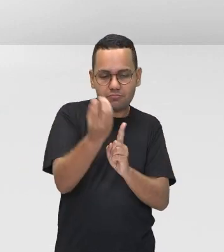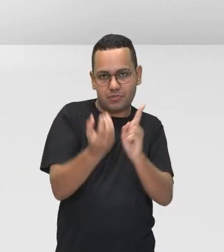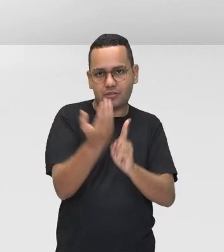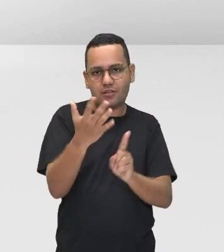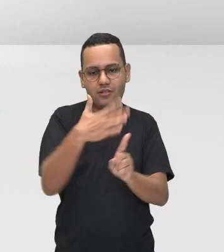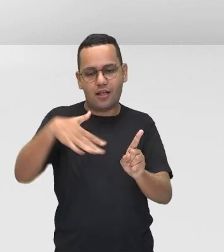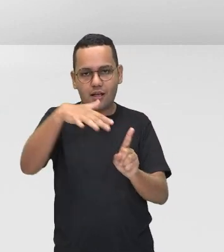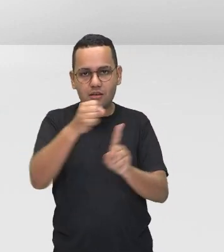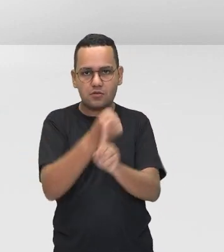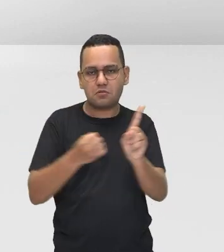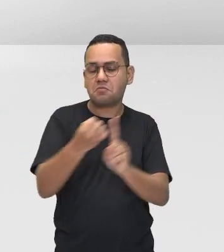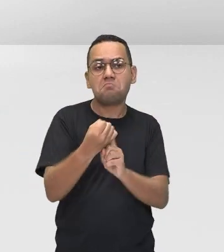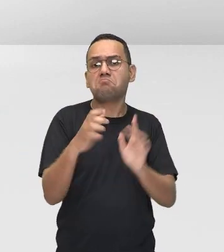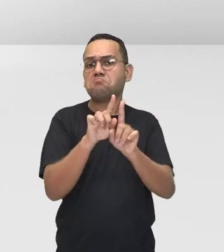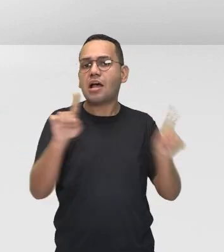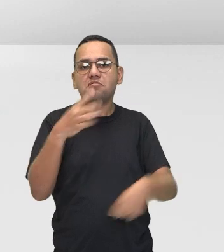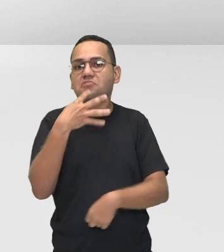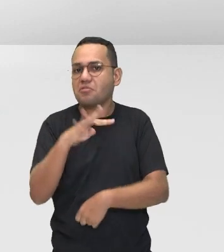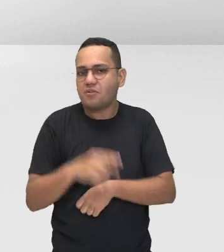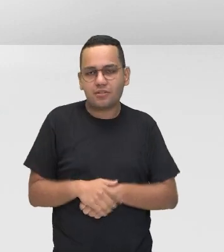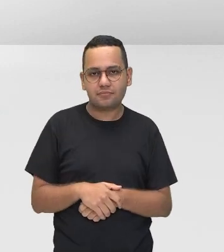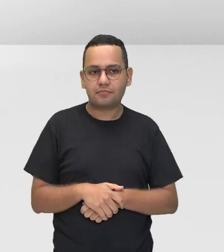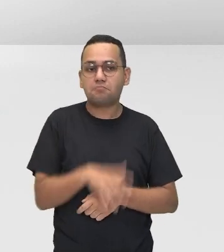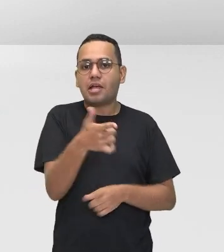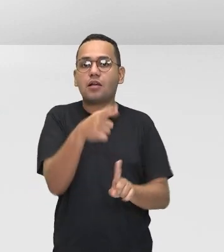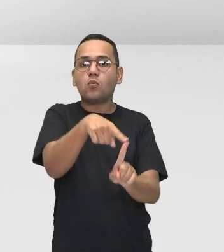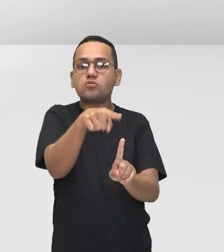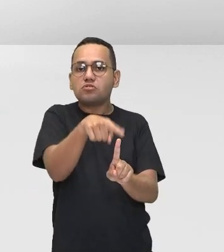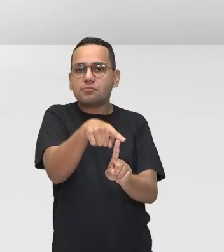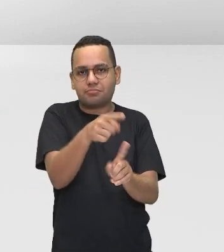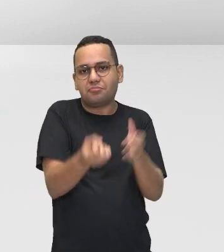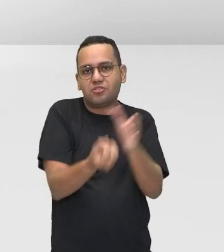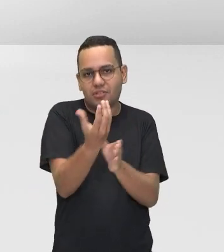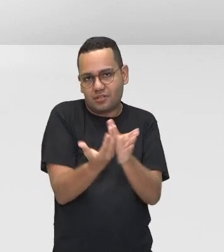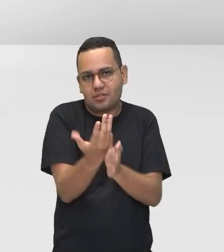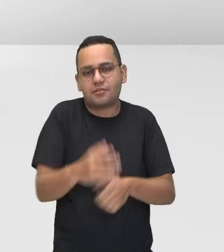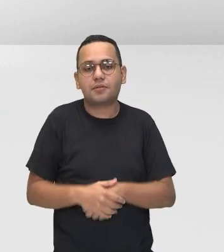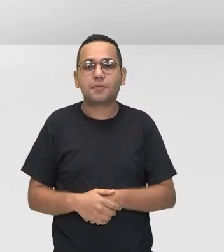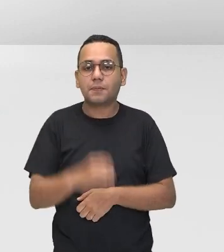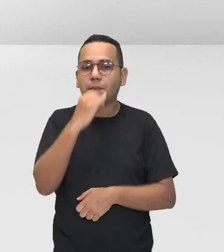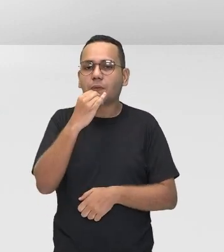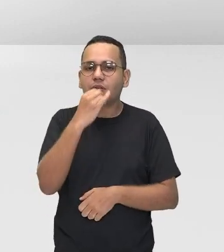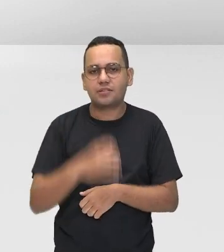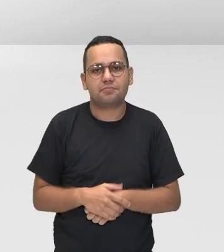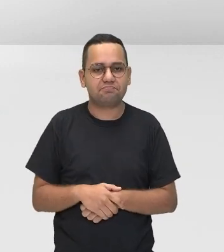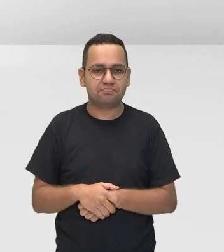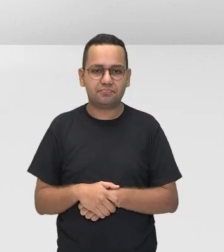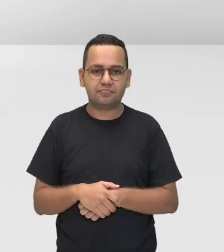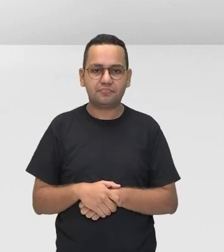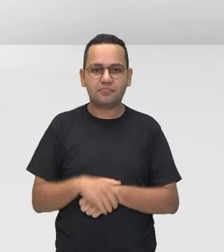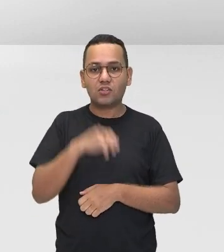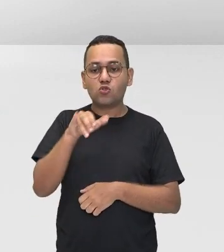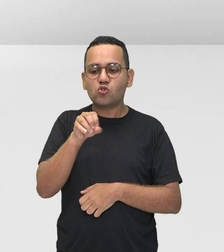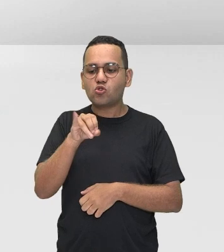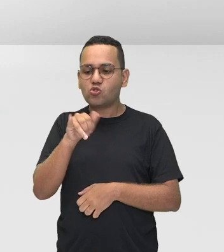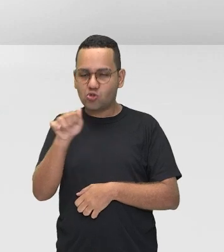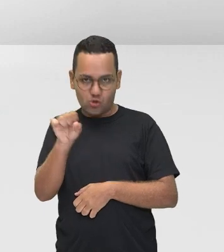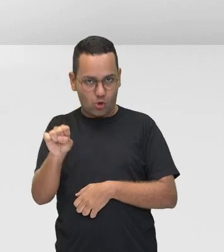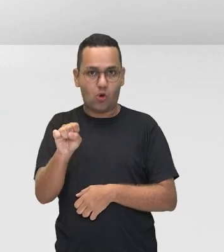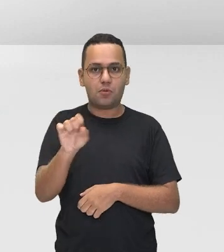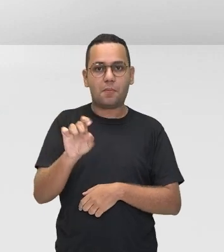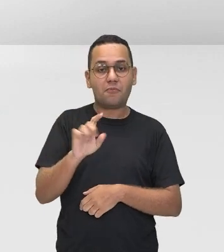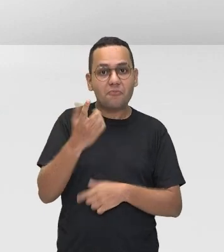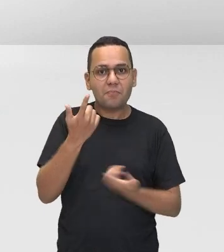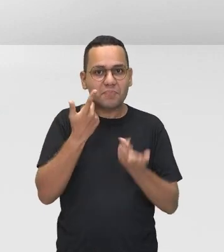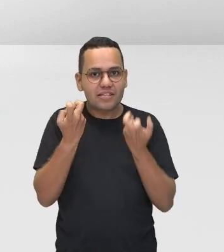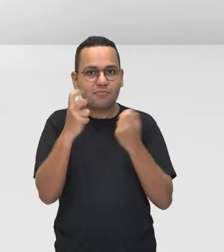não conhecemos. Né? É uma forma de empreender também, trabalhar com biojoias. Às vezes, olha o que a gente falou de criatividade. Né?